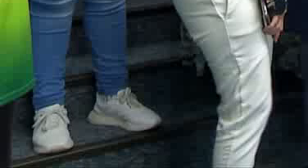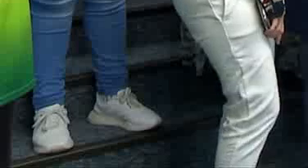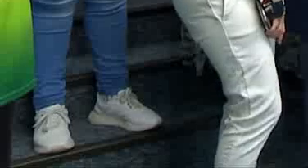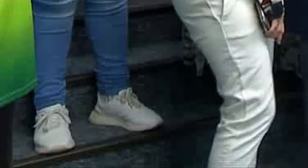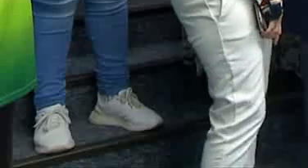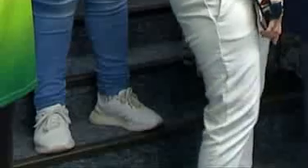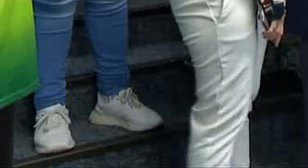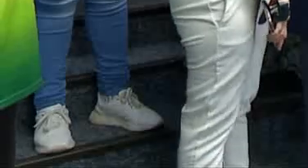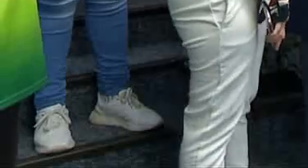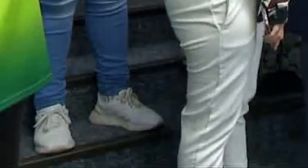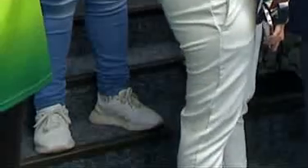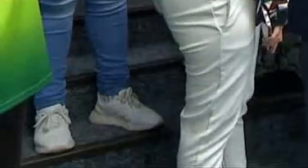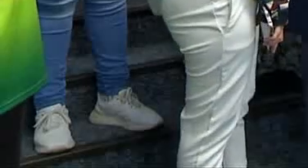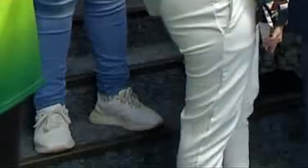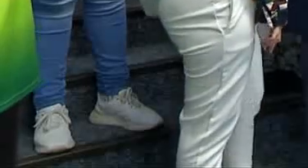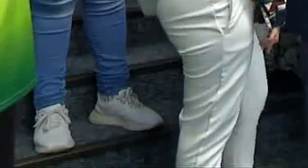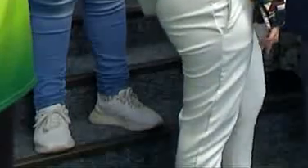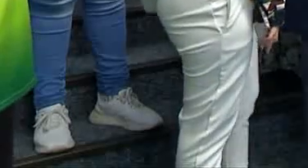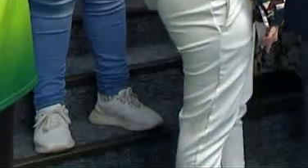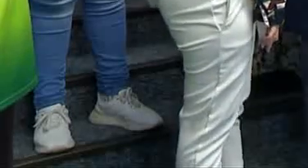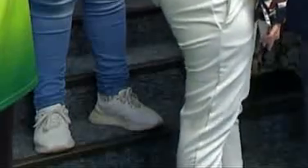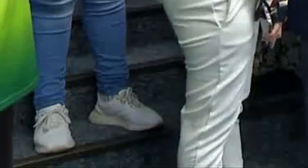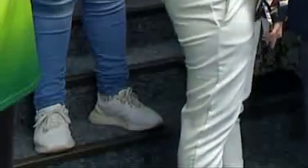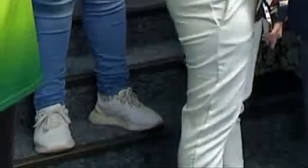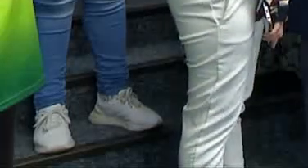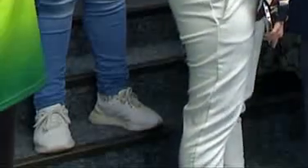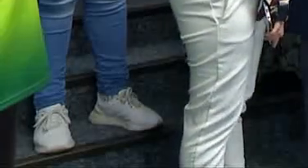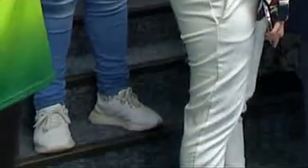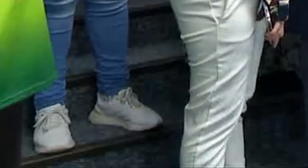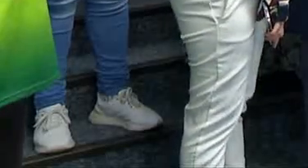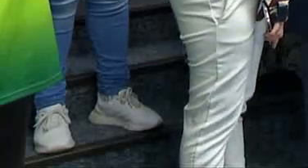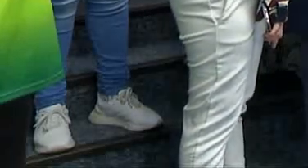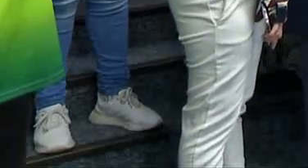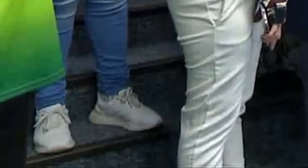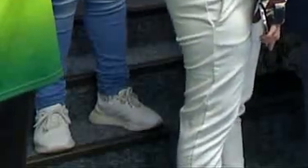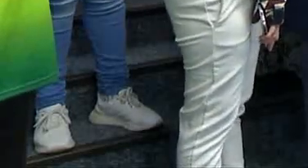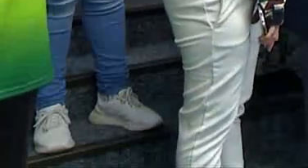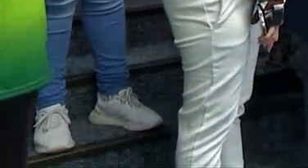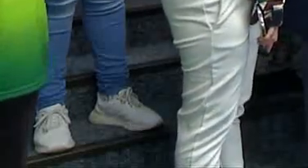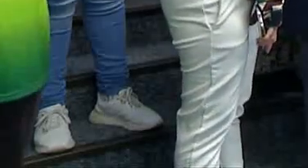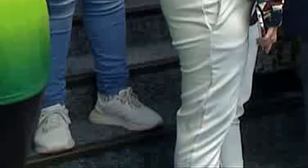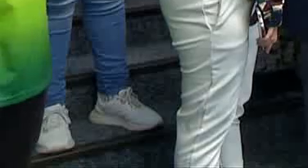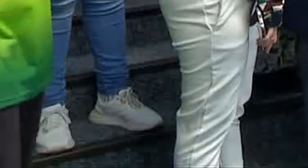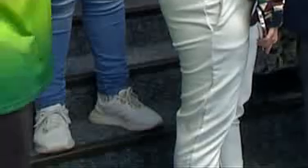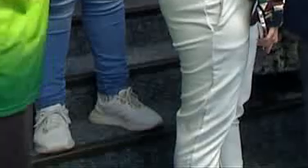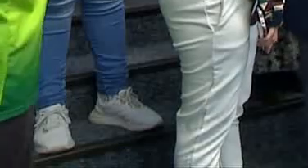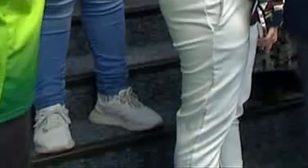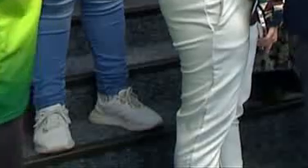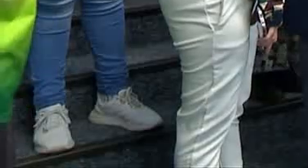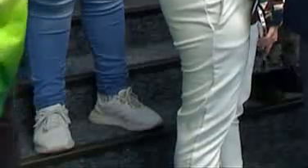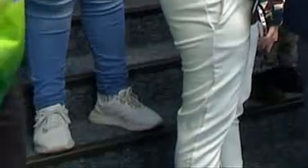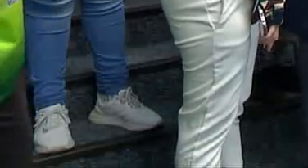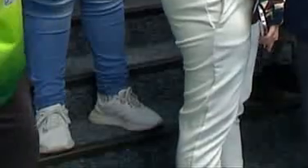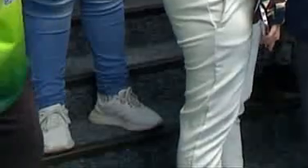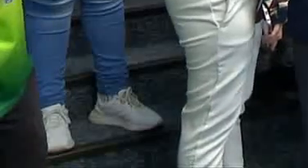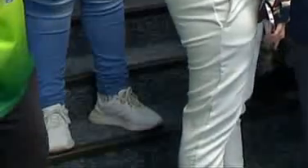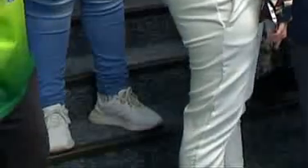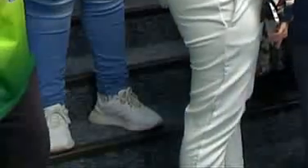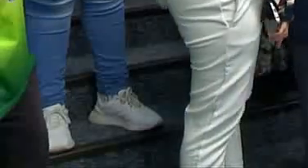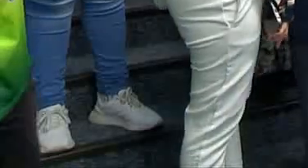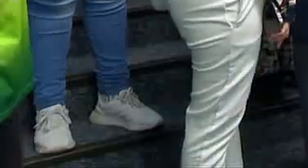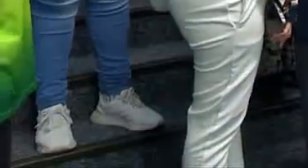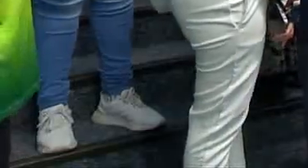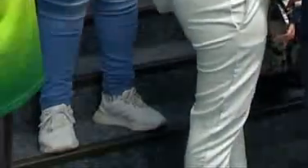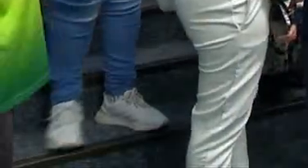a próxima entrega para o peregrinos do cuidar aqui representar pelo Dr Paulo bispa Vereador Iara Bernardi